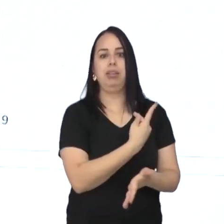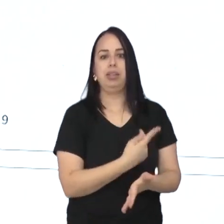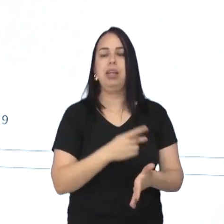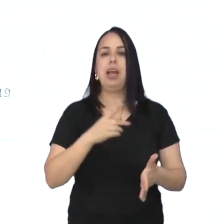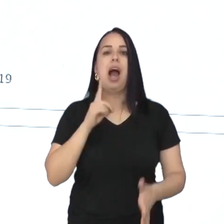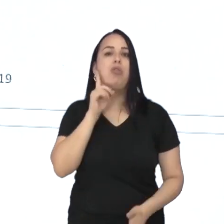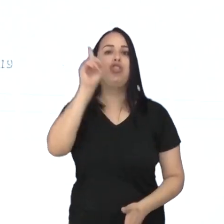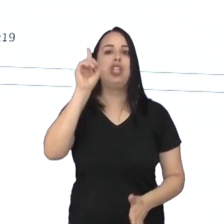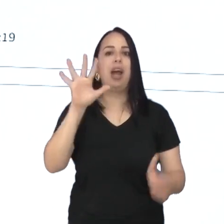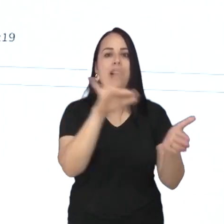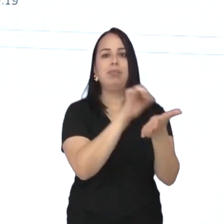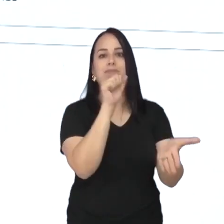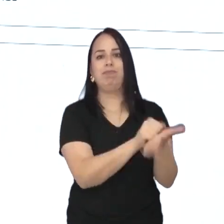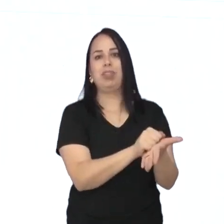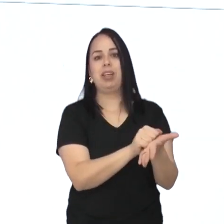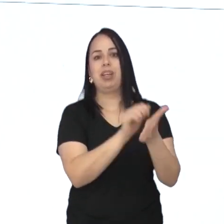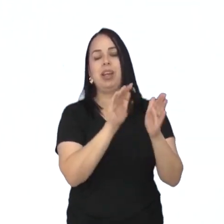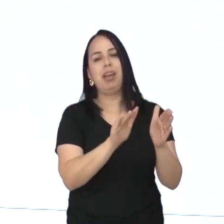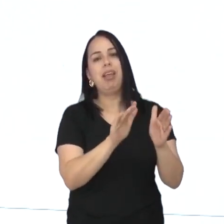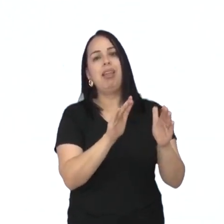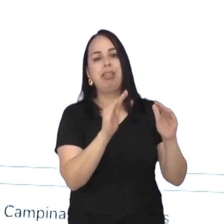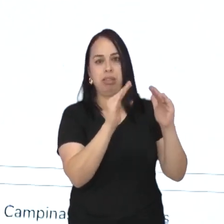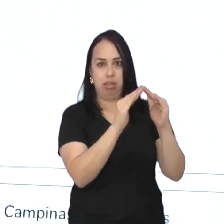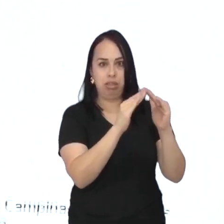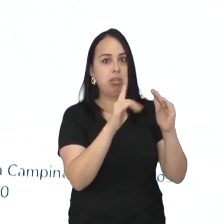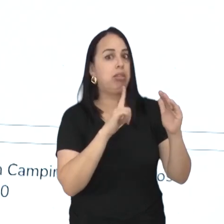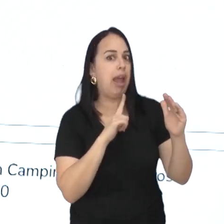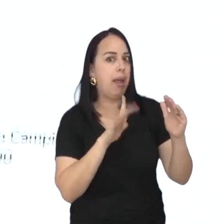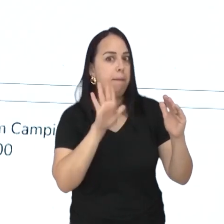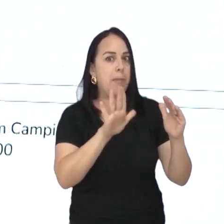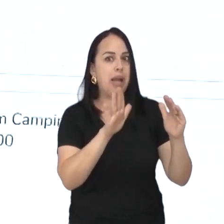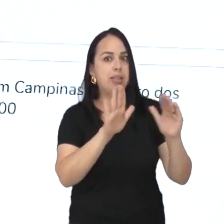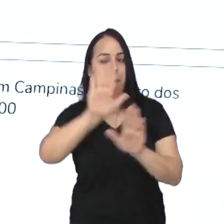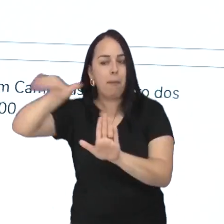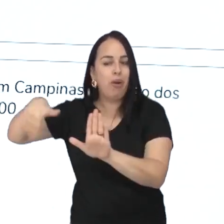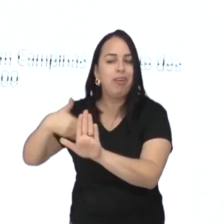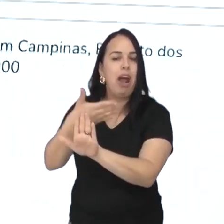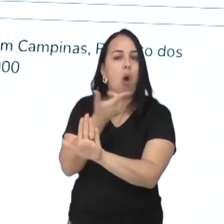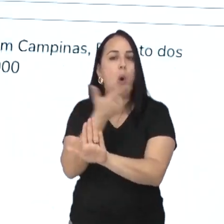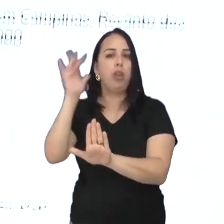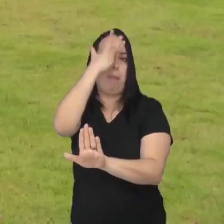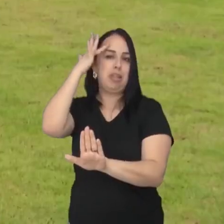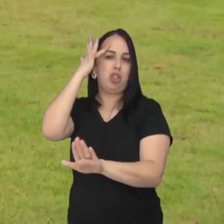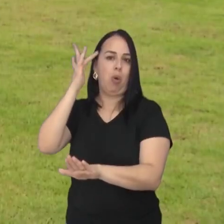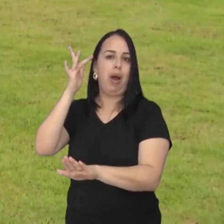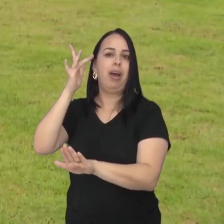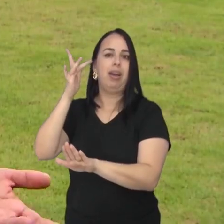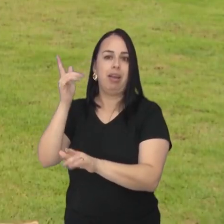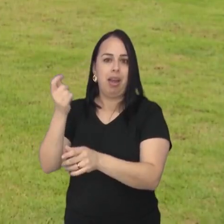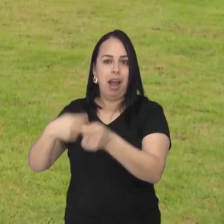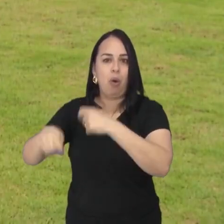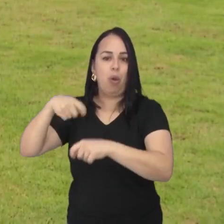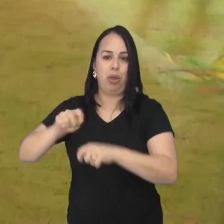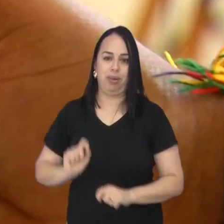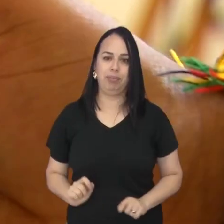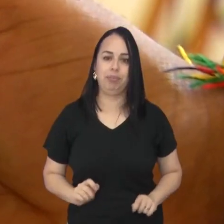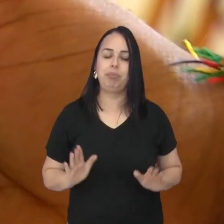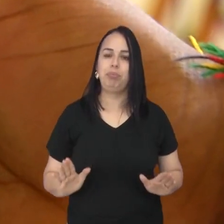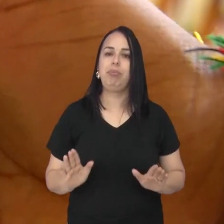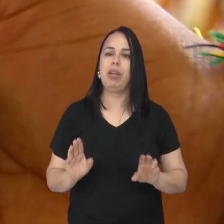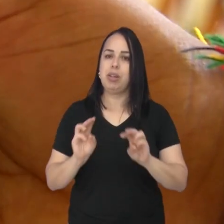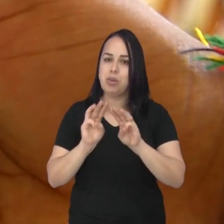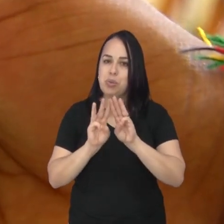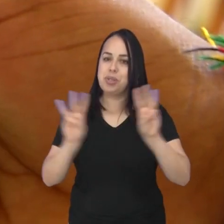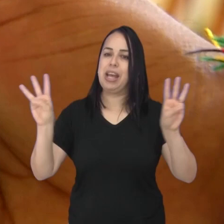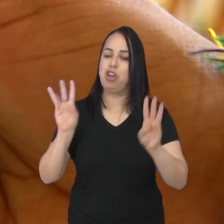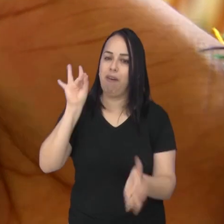e acaba reservando uma data no imóvel que existe, mas não é gerenciado pelo dono do anúncio. Por isso, o Luiz criou um site